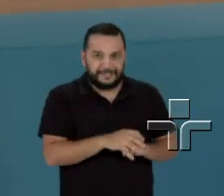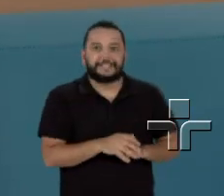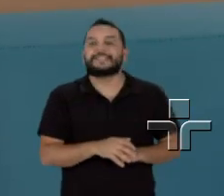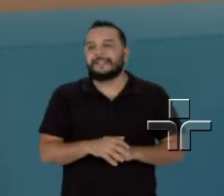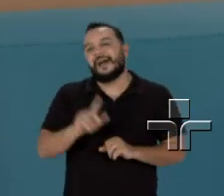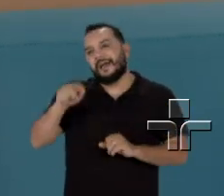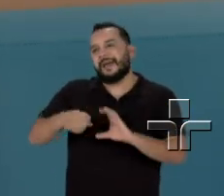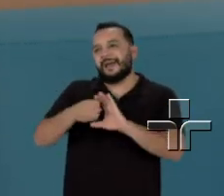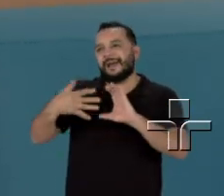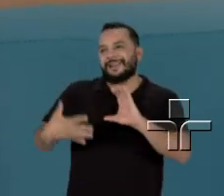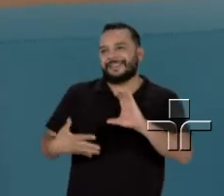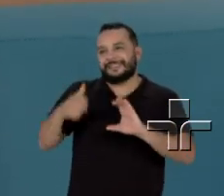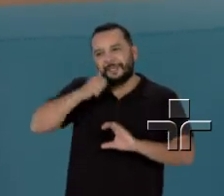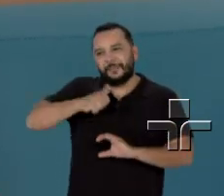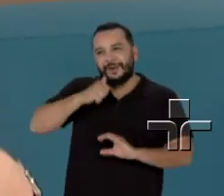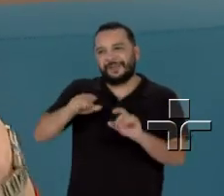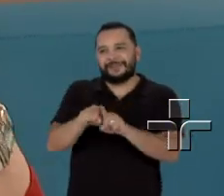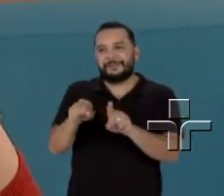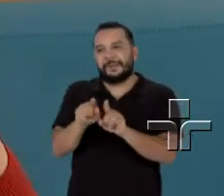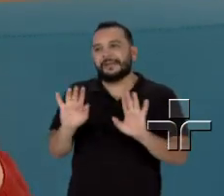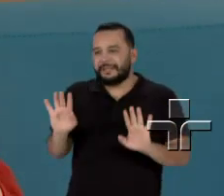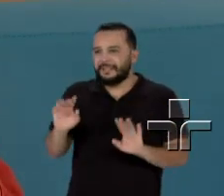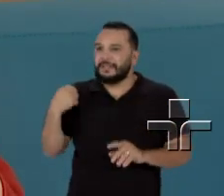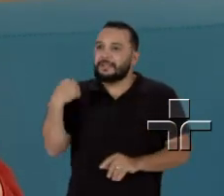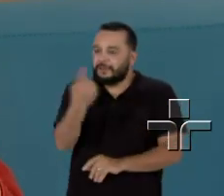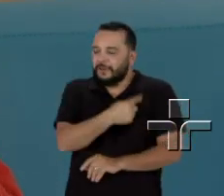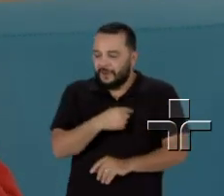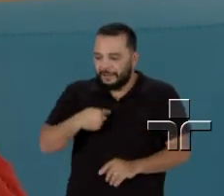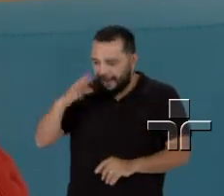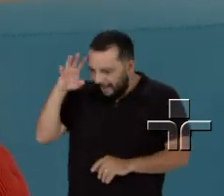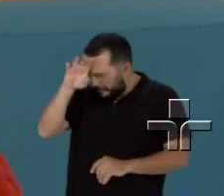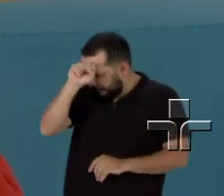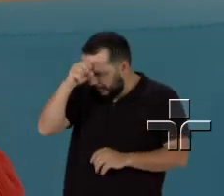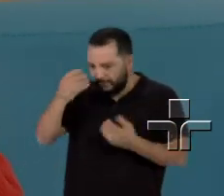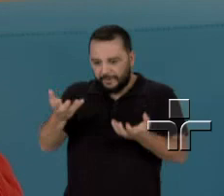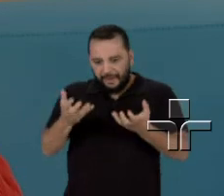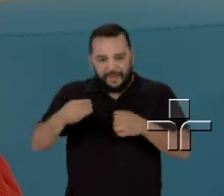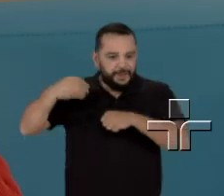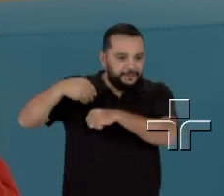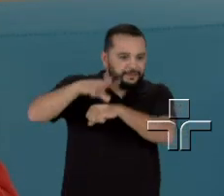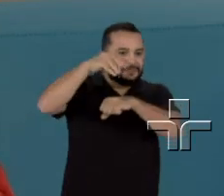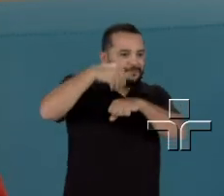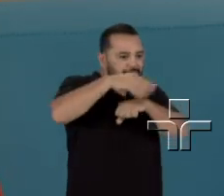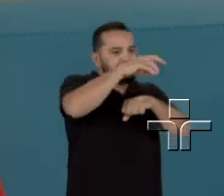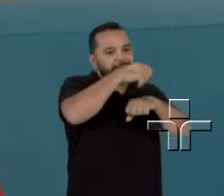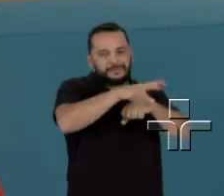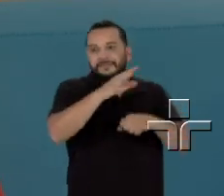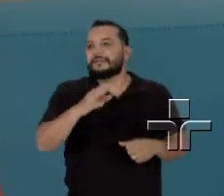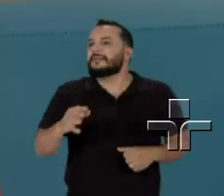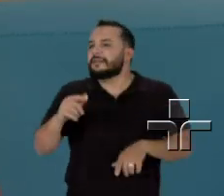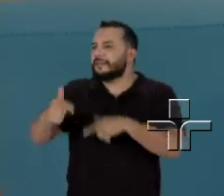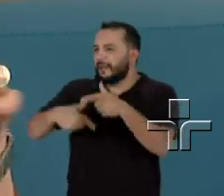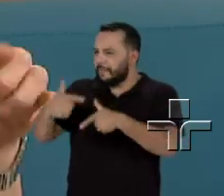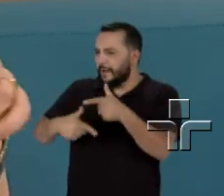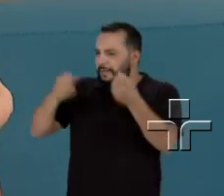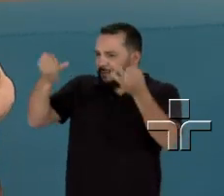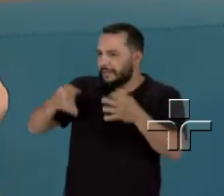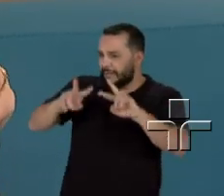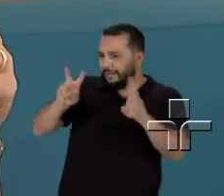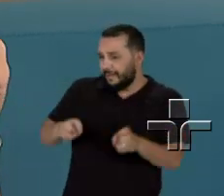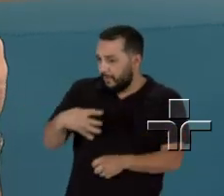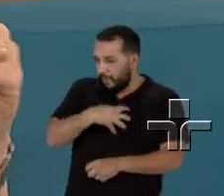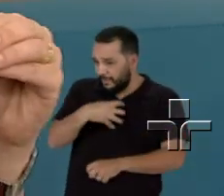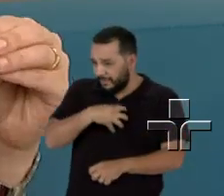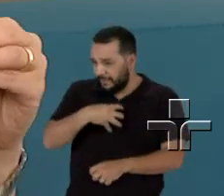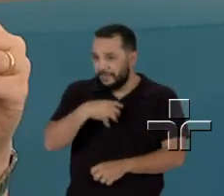característica muito feminina também né gente sempre quer passar isso adiante e esse trabalho que fala sobre o comportamento em relação a